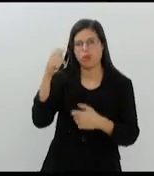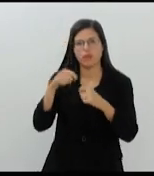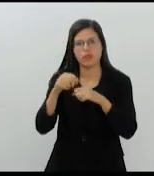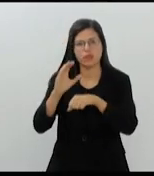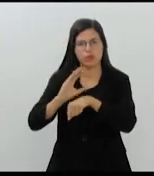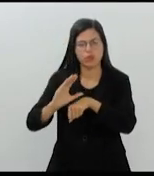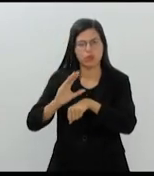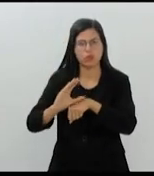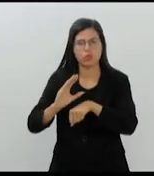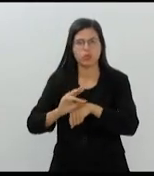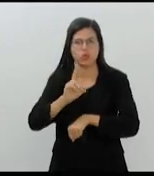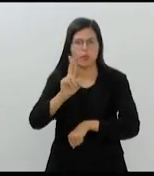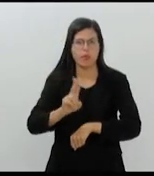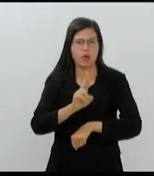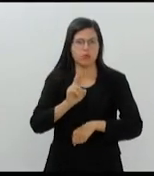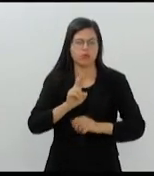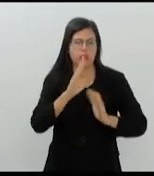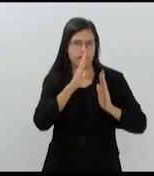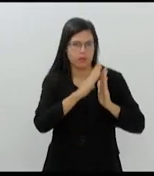poder aplicar esse modelo.